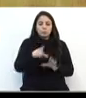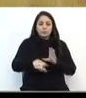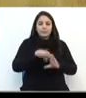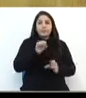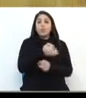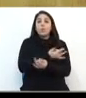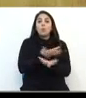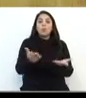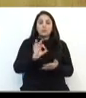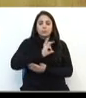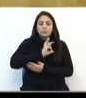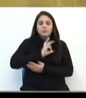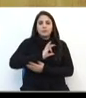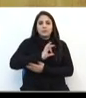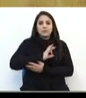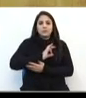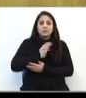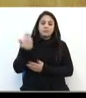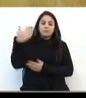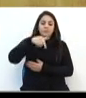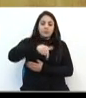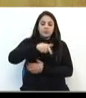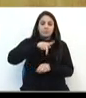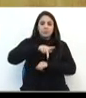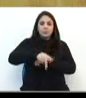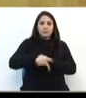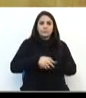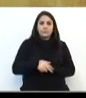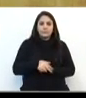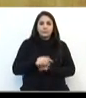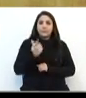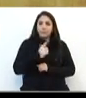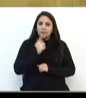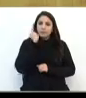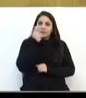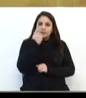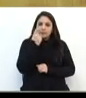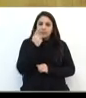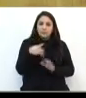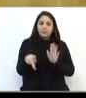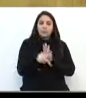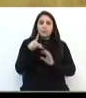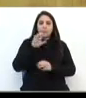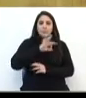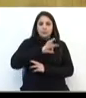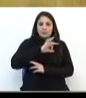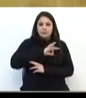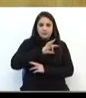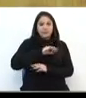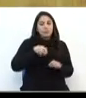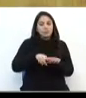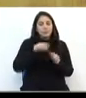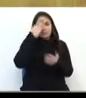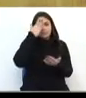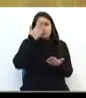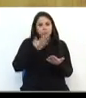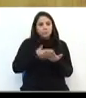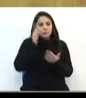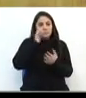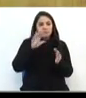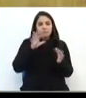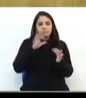de quantos policiais militares virão para Passo Fundo. Existe o interesse da Brigada Militar, e acredito que isso